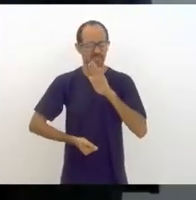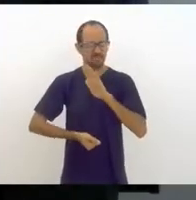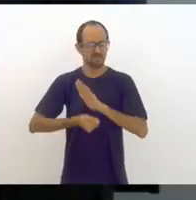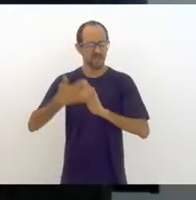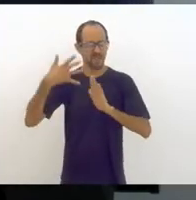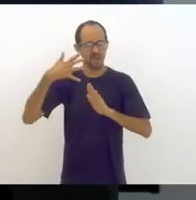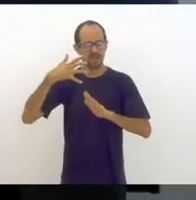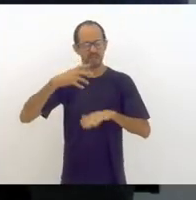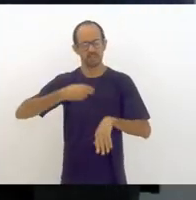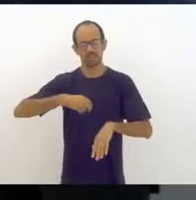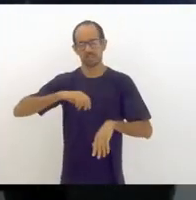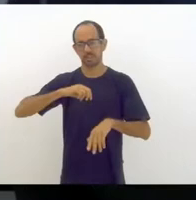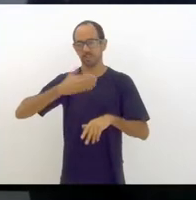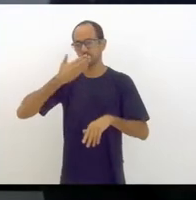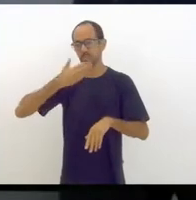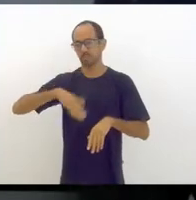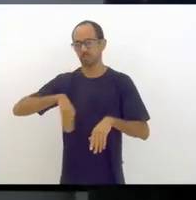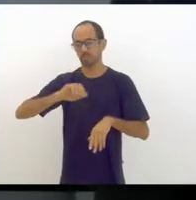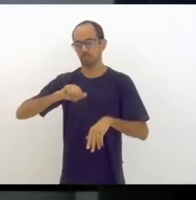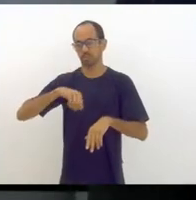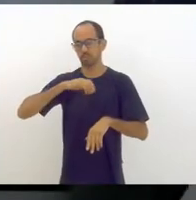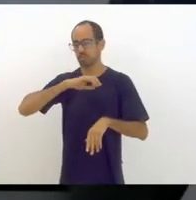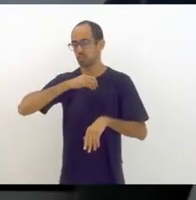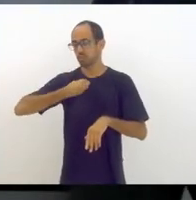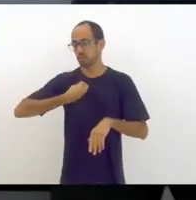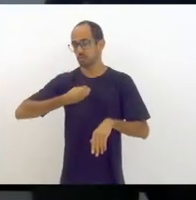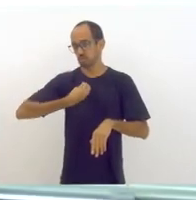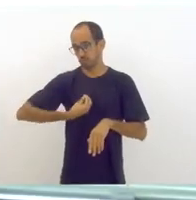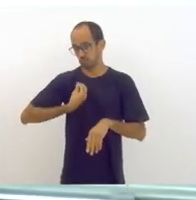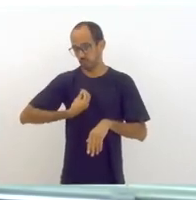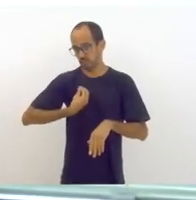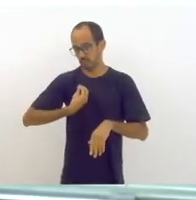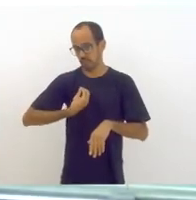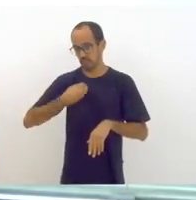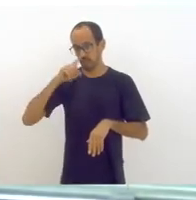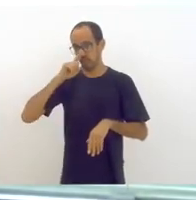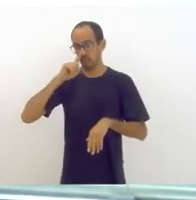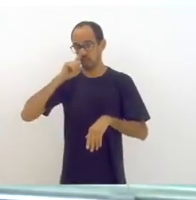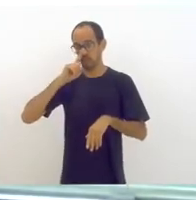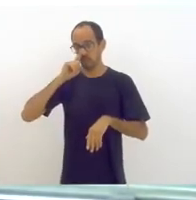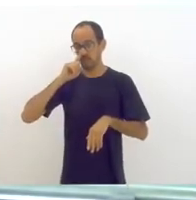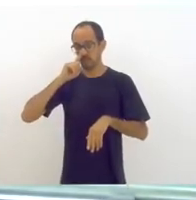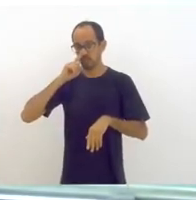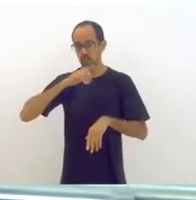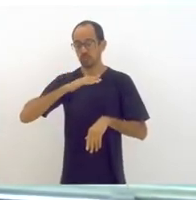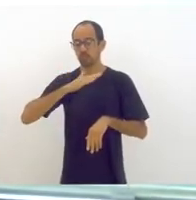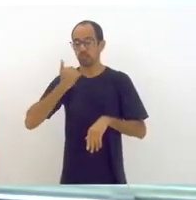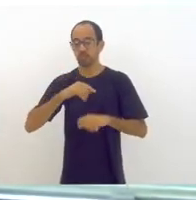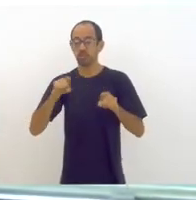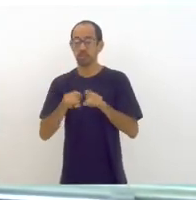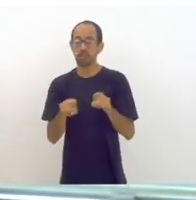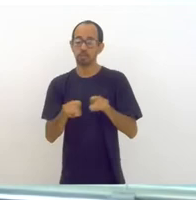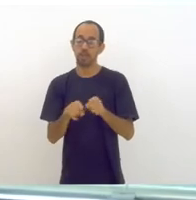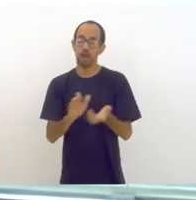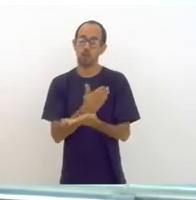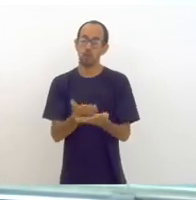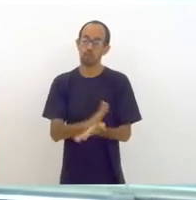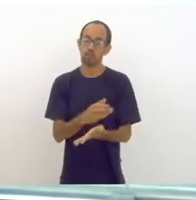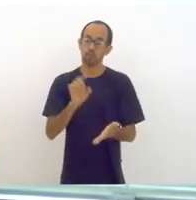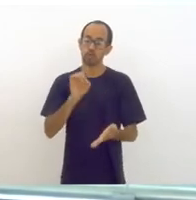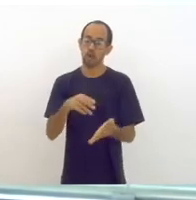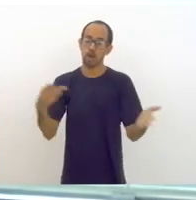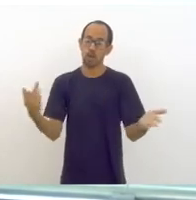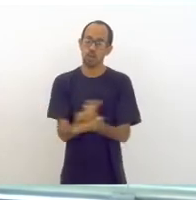importante. Nós temos 2 espécies endêmicas da bacia do Rio Paraíba do Sul, que só ocorrem na bacia do Rio Paraíba do Sul e que têm